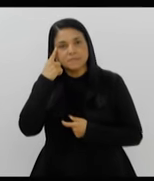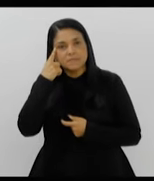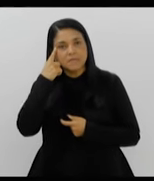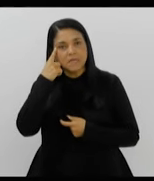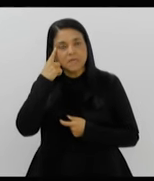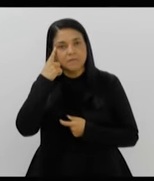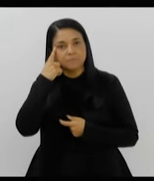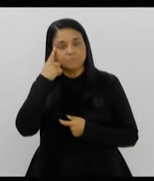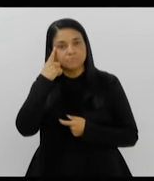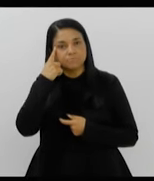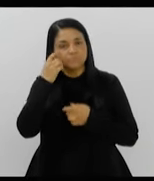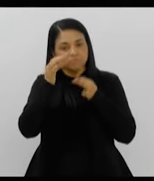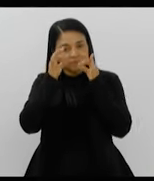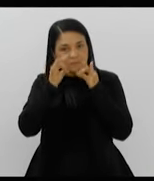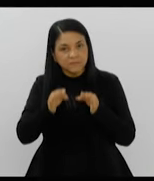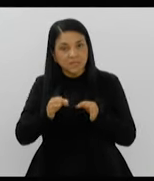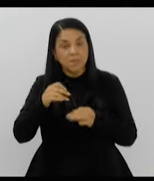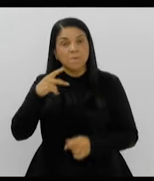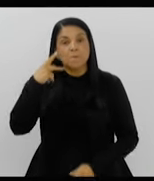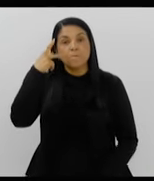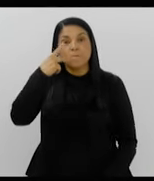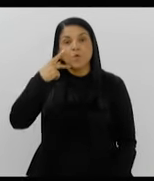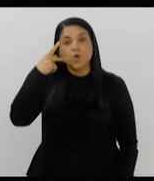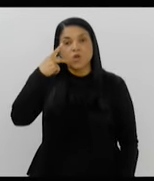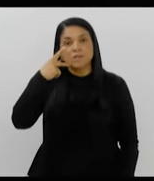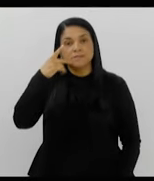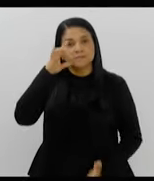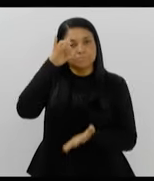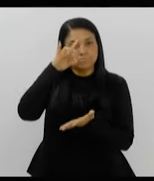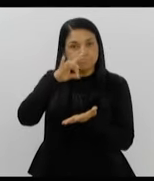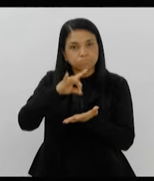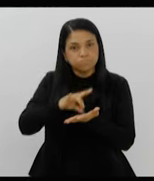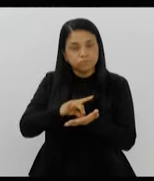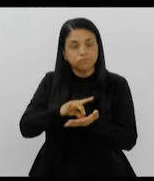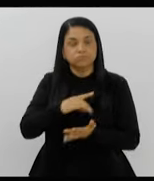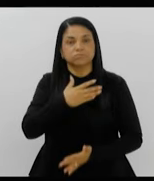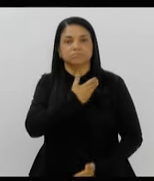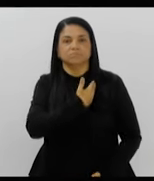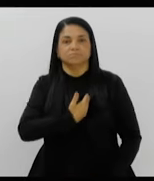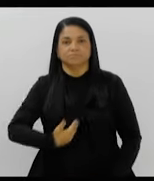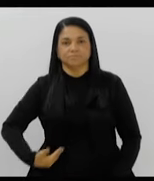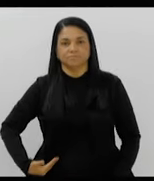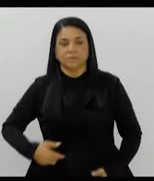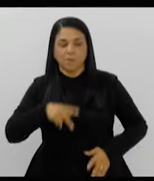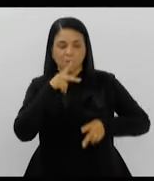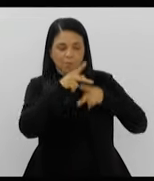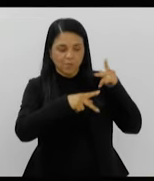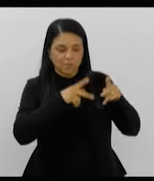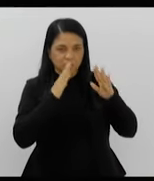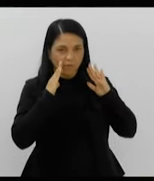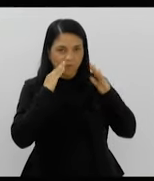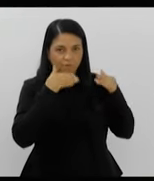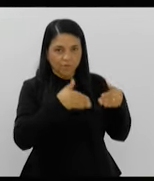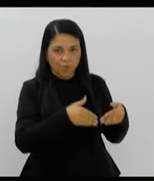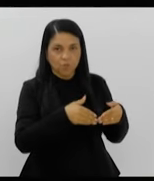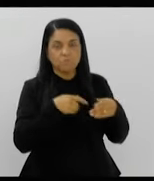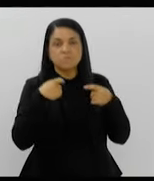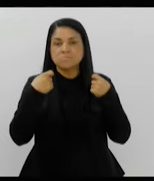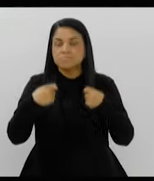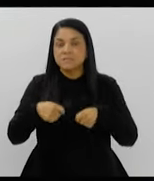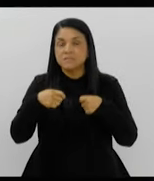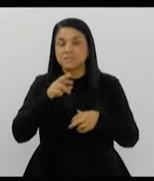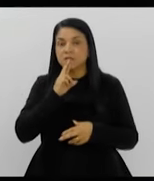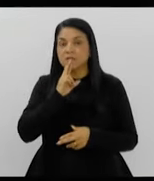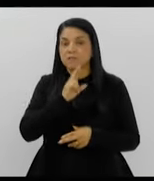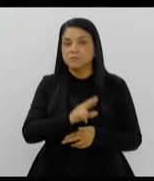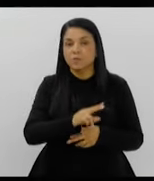em política com P maiúsculo, de políticas públicas para a população que precisa de